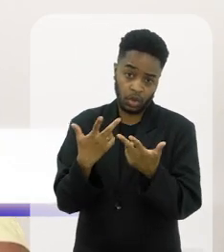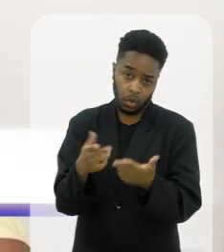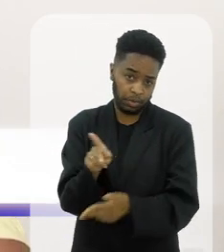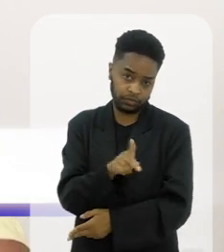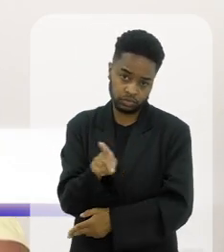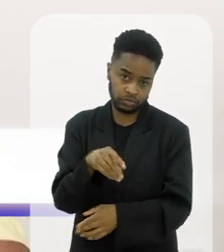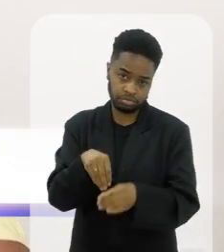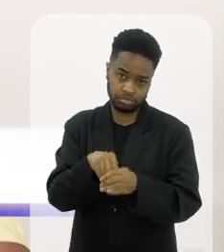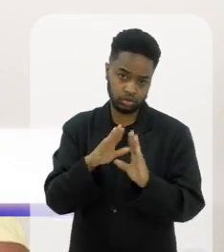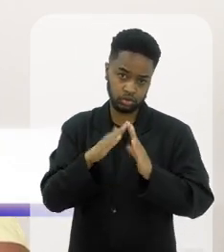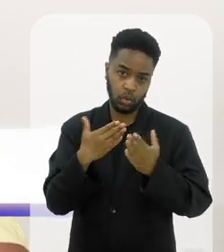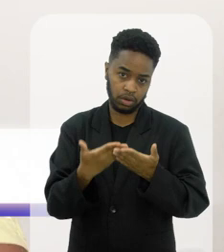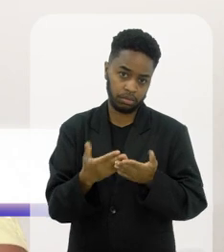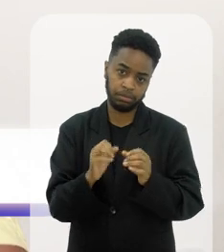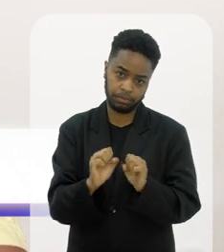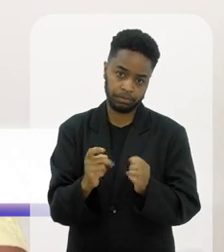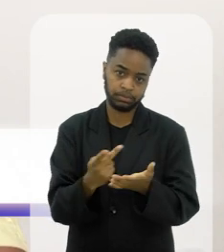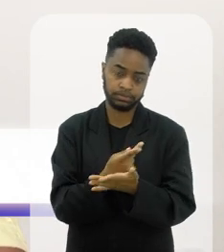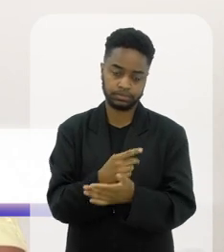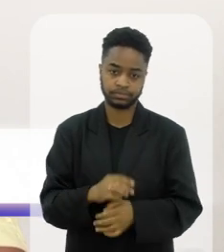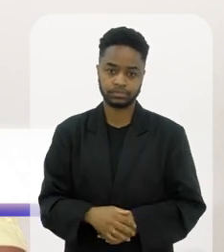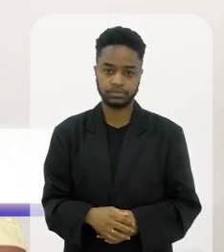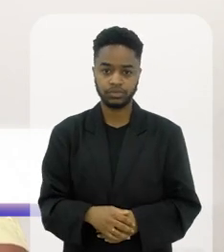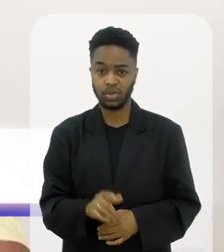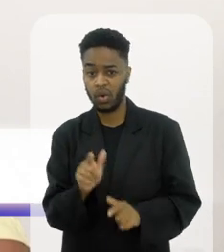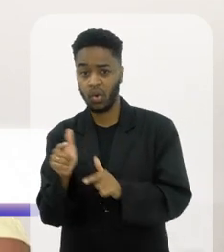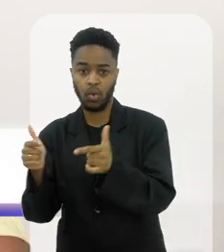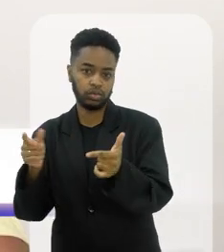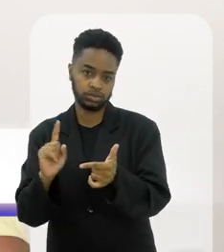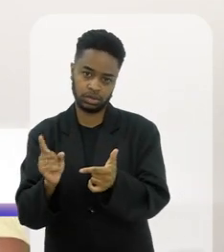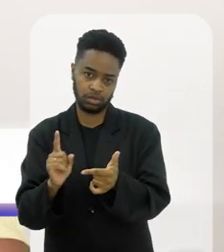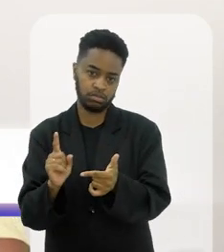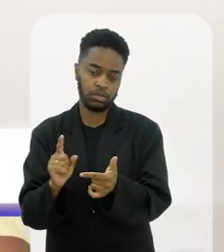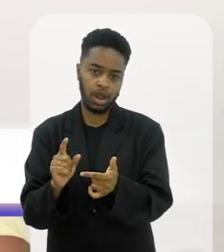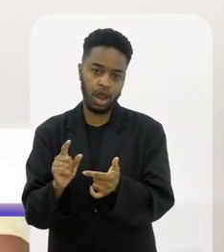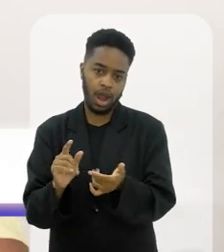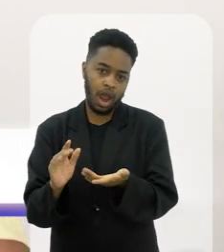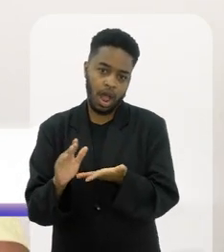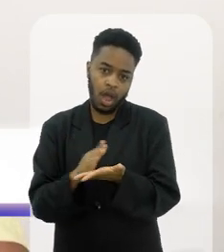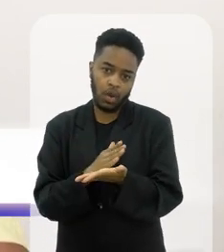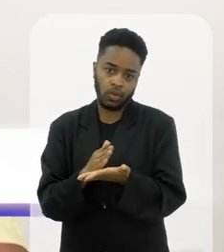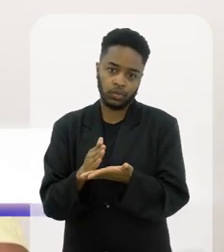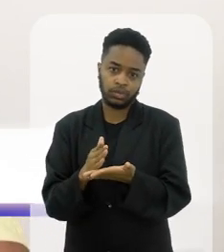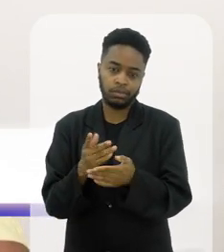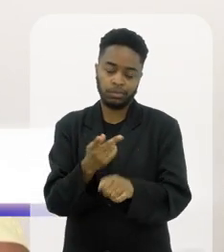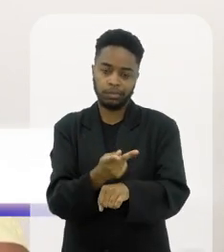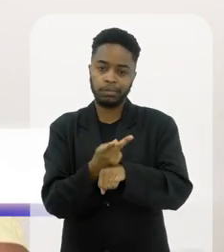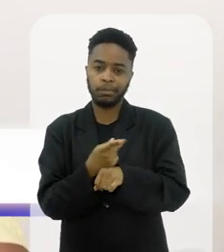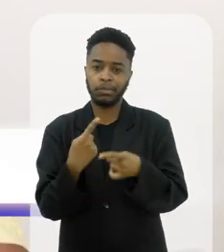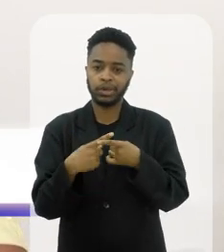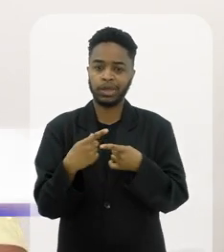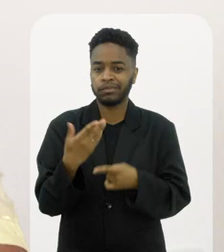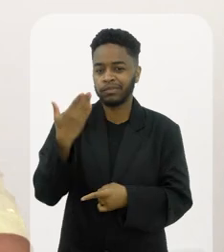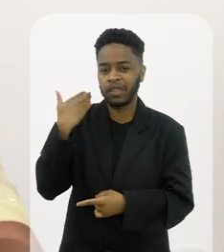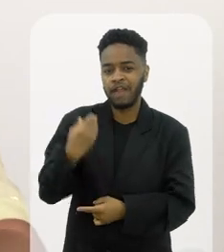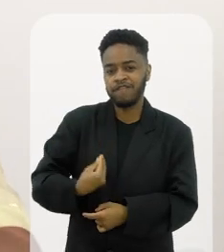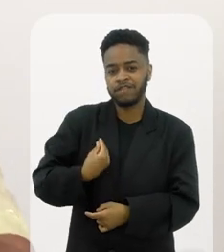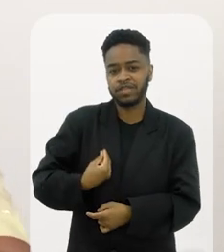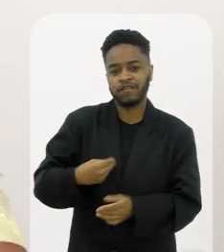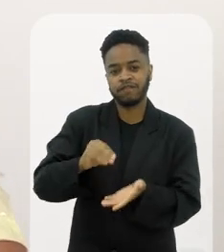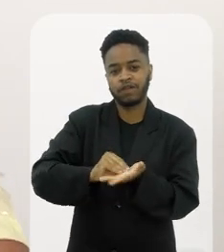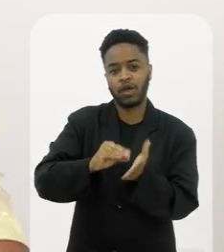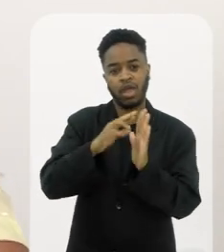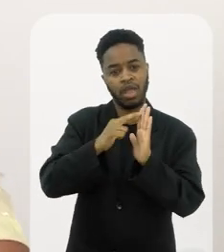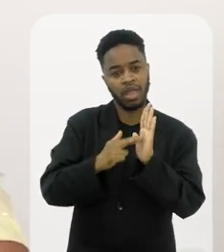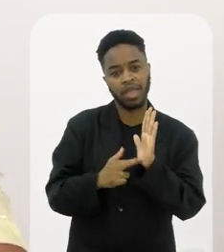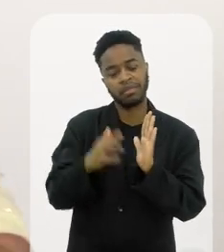aconselhar, como você tem com o professor na escola, né? Outros não. Muitos às vezes vêm porque estavam levando uma vida